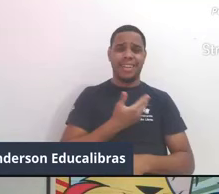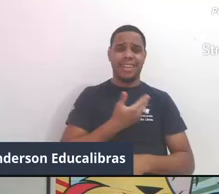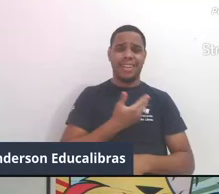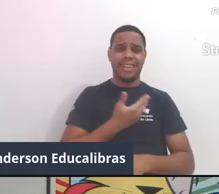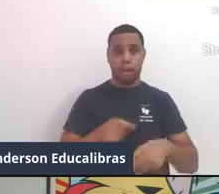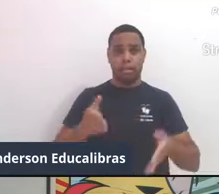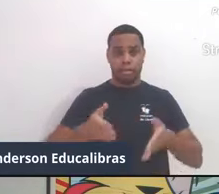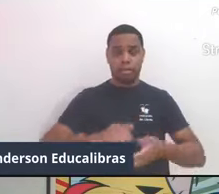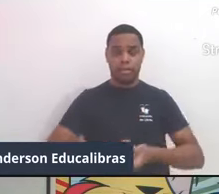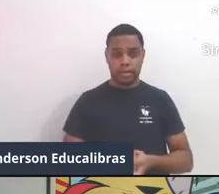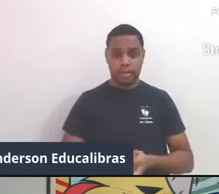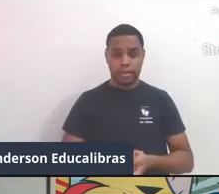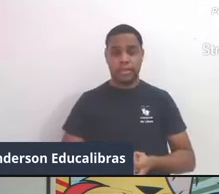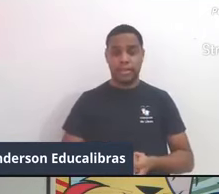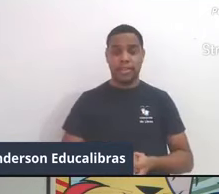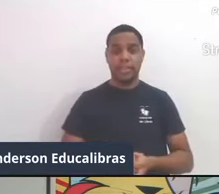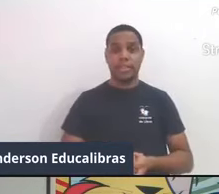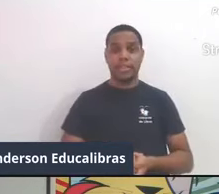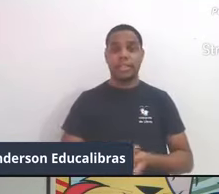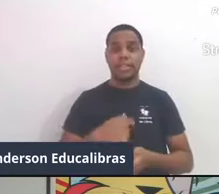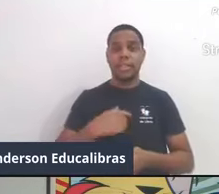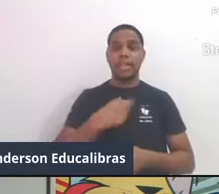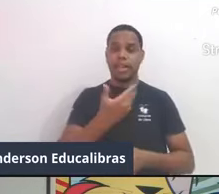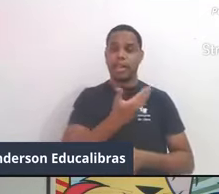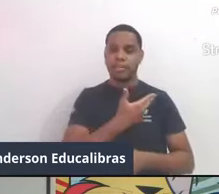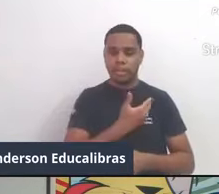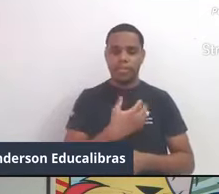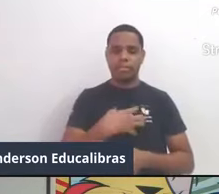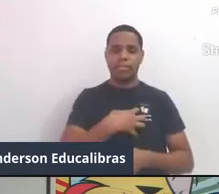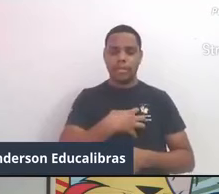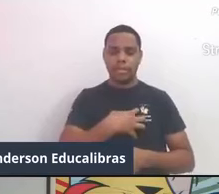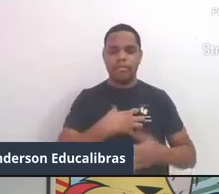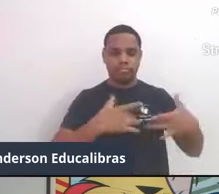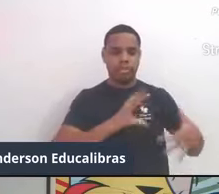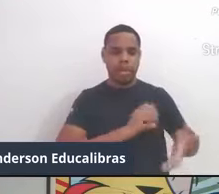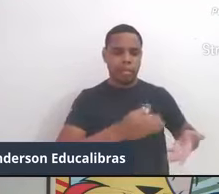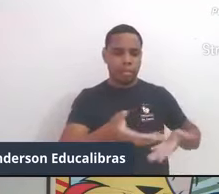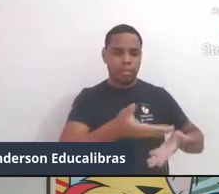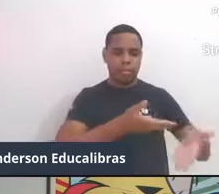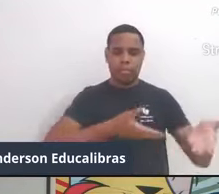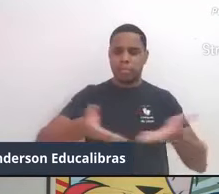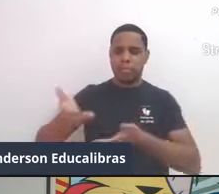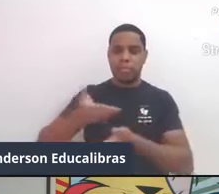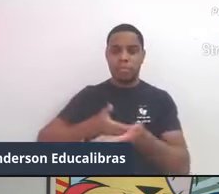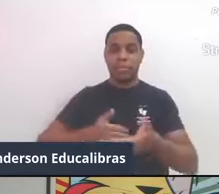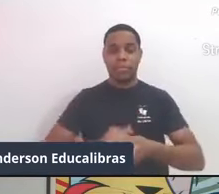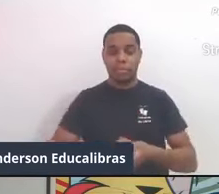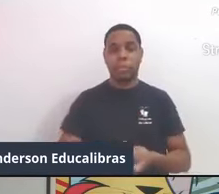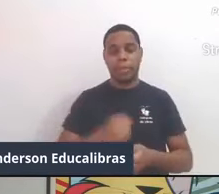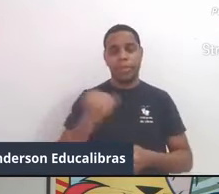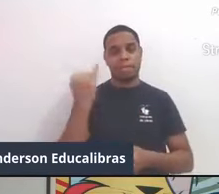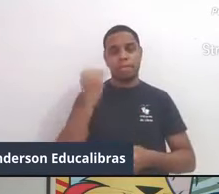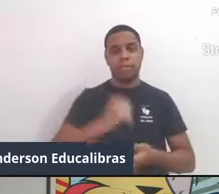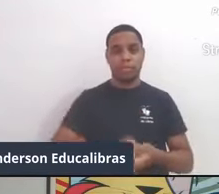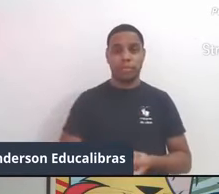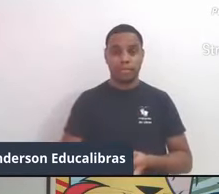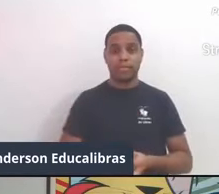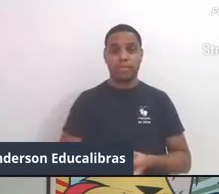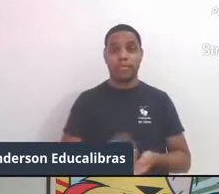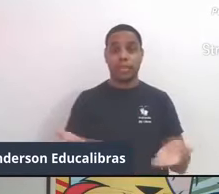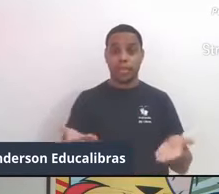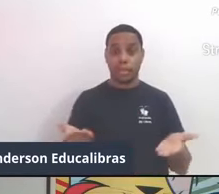dissemos todos aqui, a questão da amizade, né, da solidariedade e da amizade, esse é fundamental. A gente está vendo